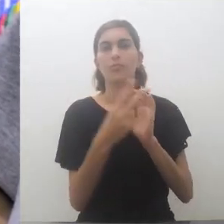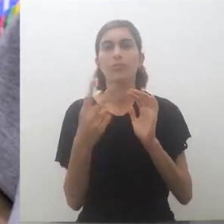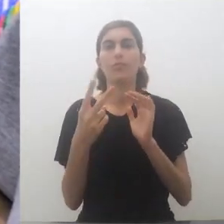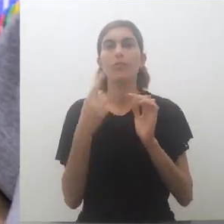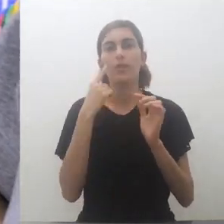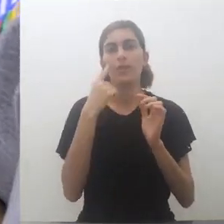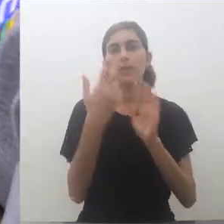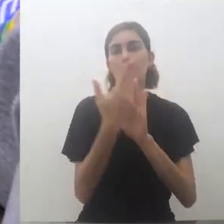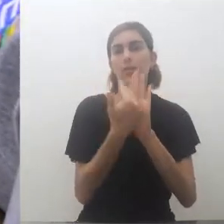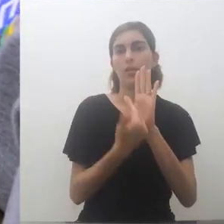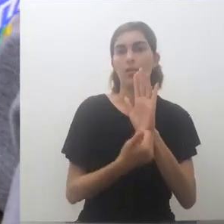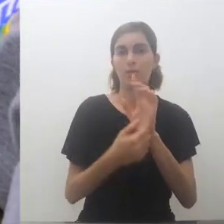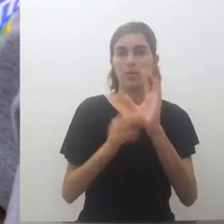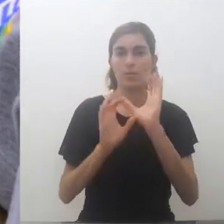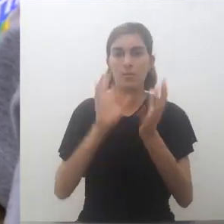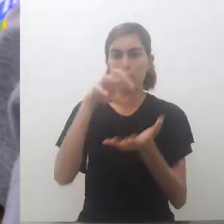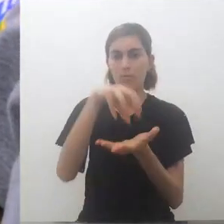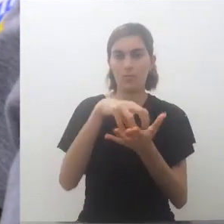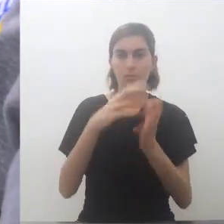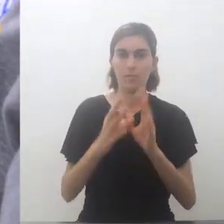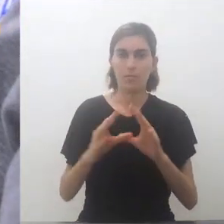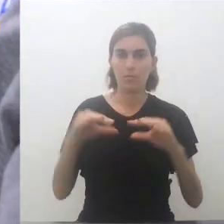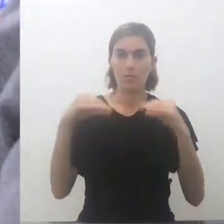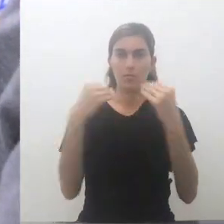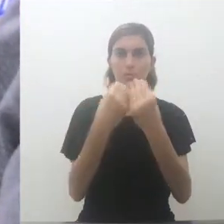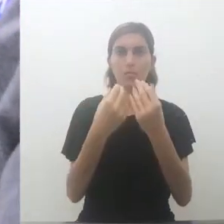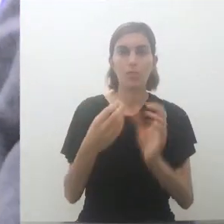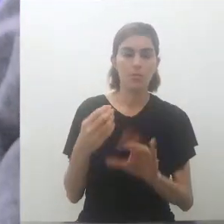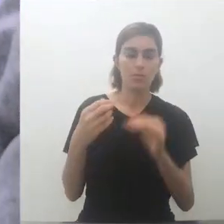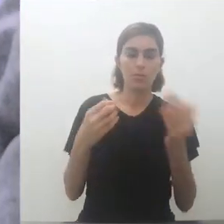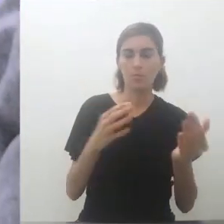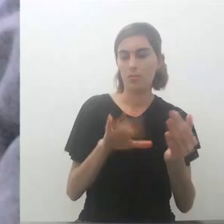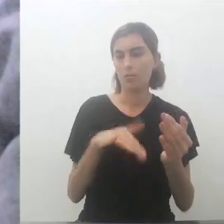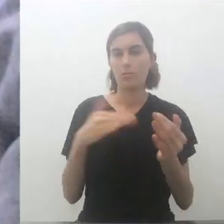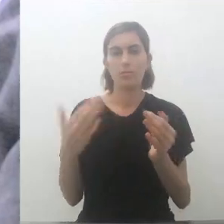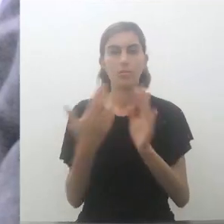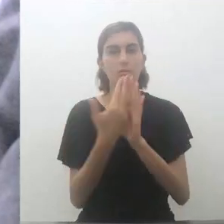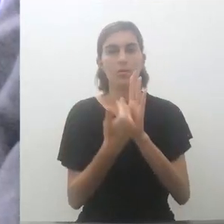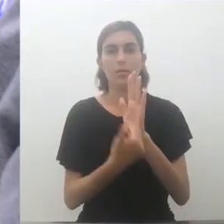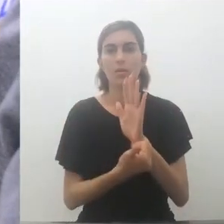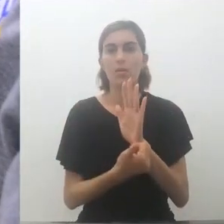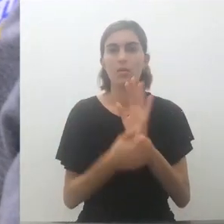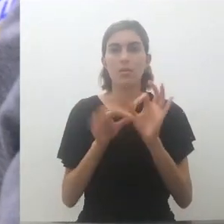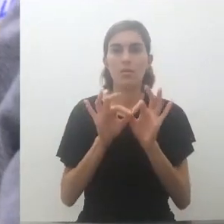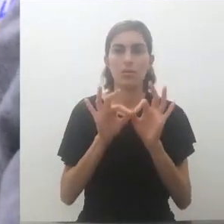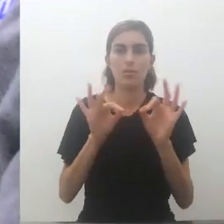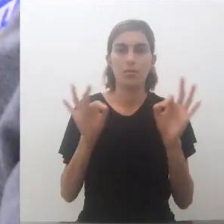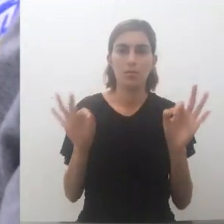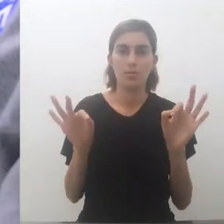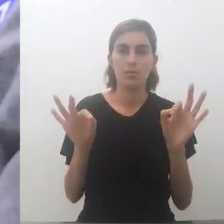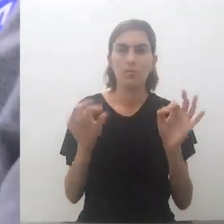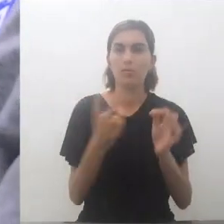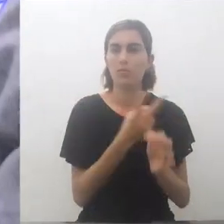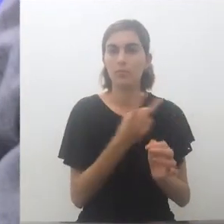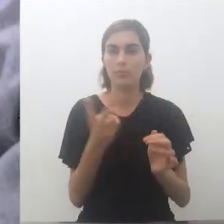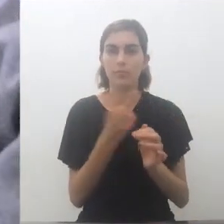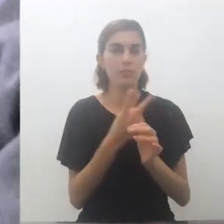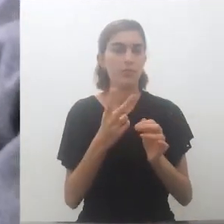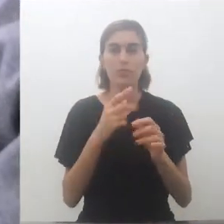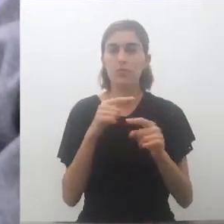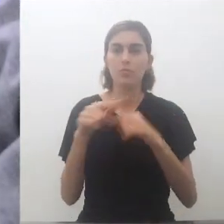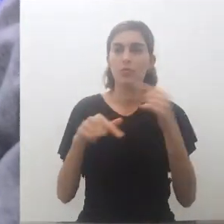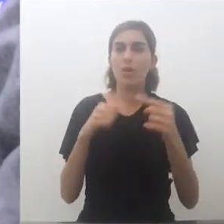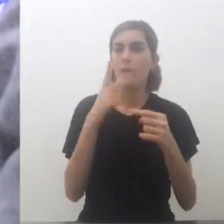figura central e dois elementos laterais, numa distância entre si que não geram a